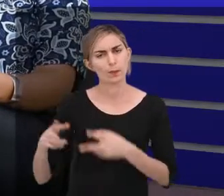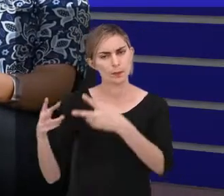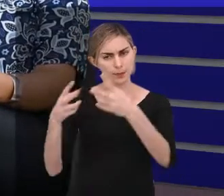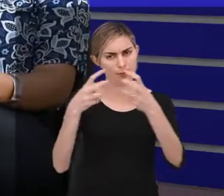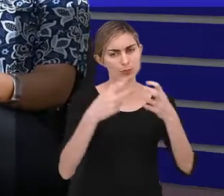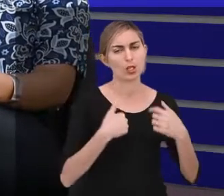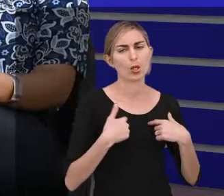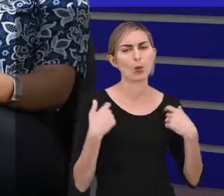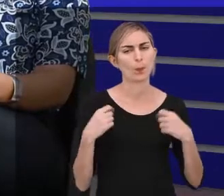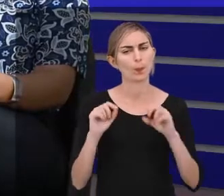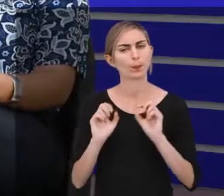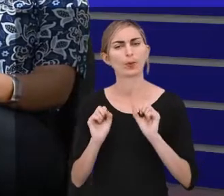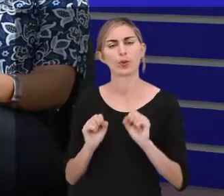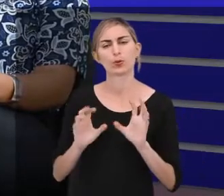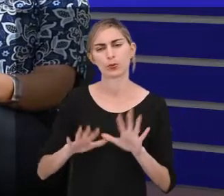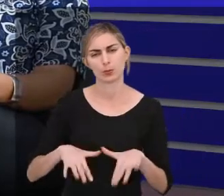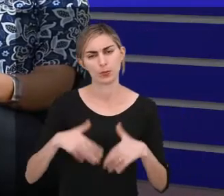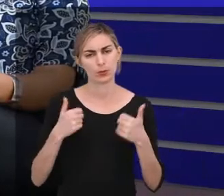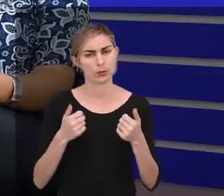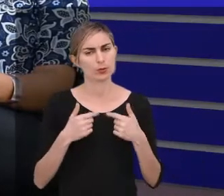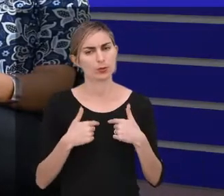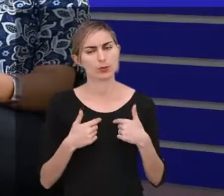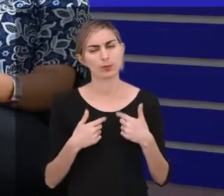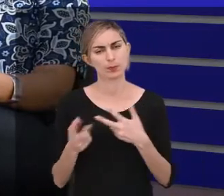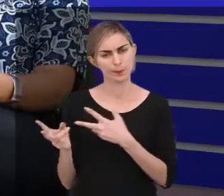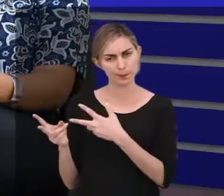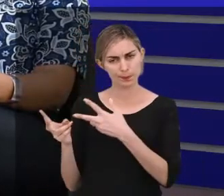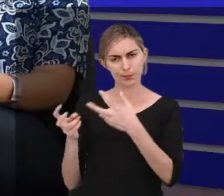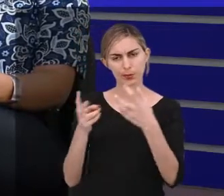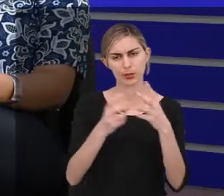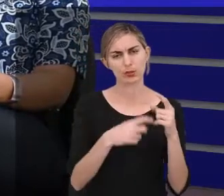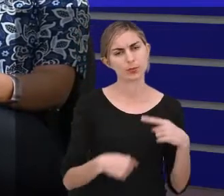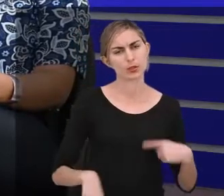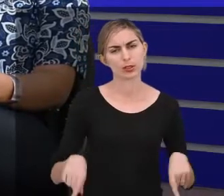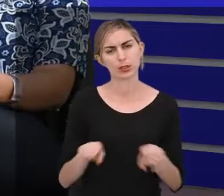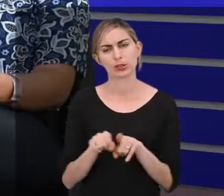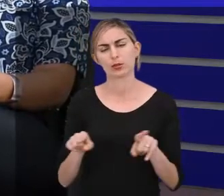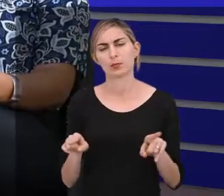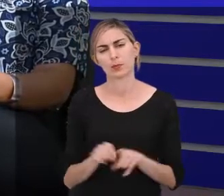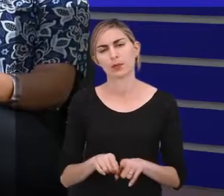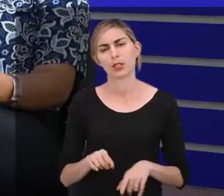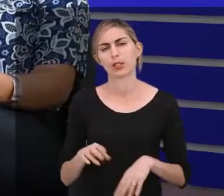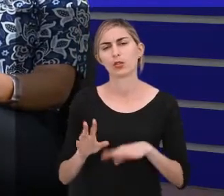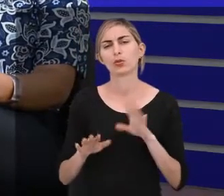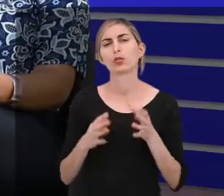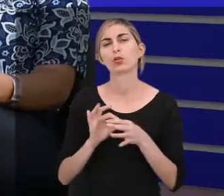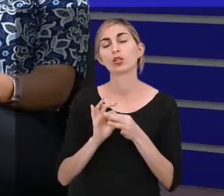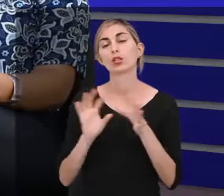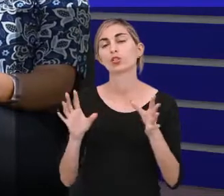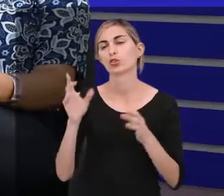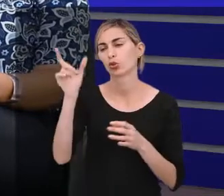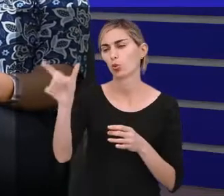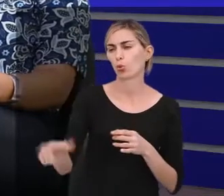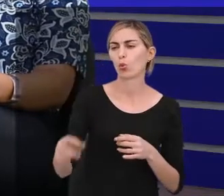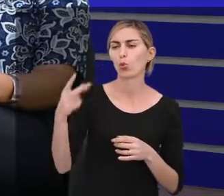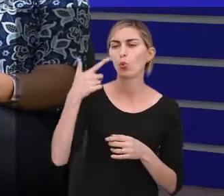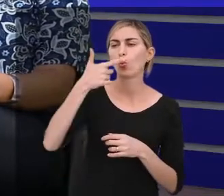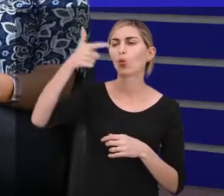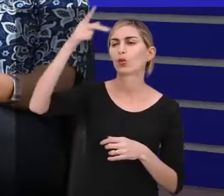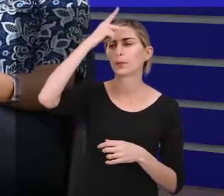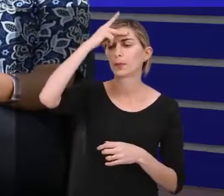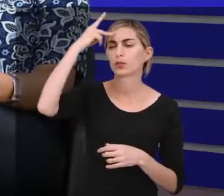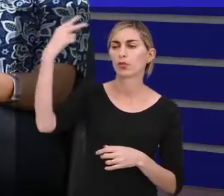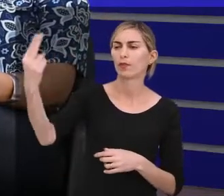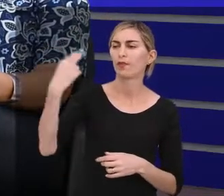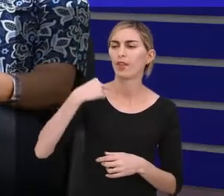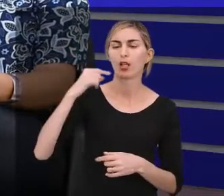perceber o que é que eu posso melhorar em mim, né? E a perceber também o que eu estou deixando para o outro, que marca eu estou